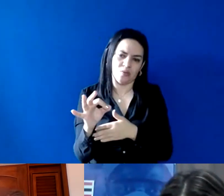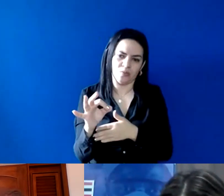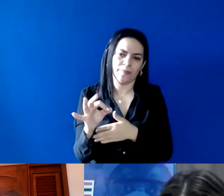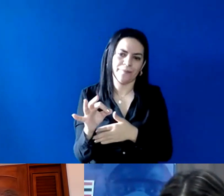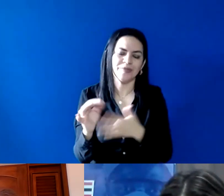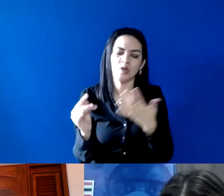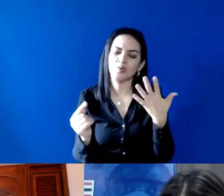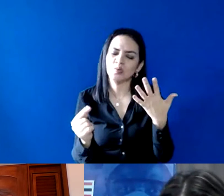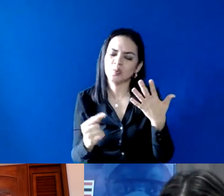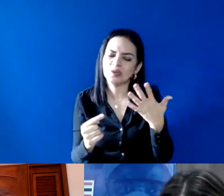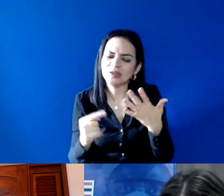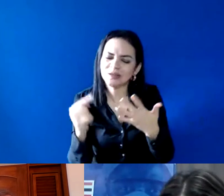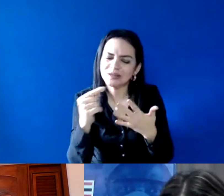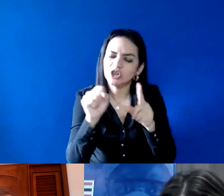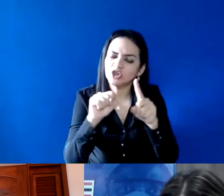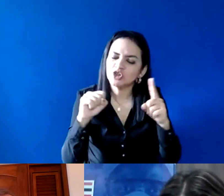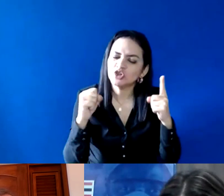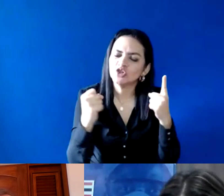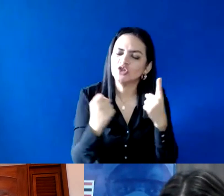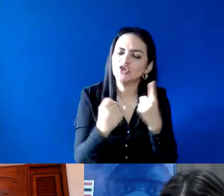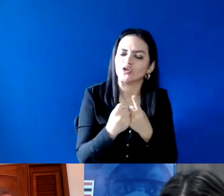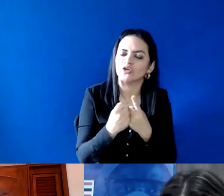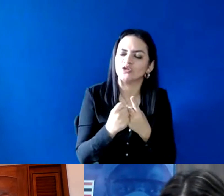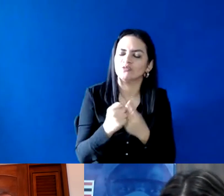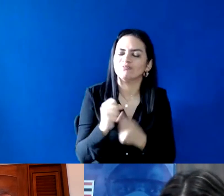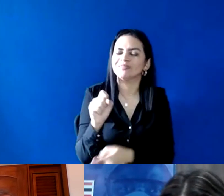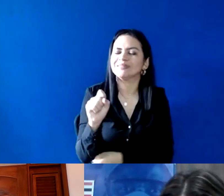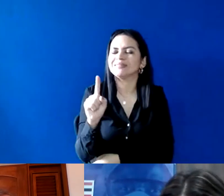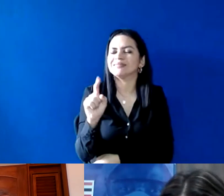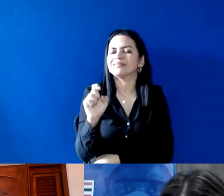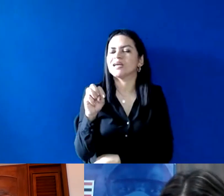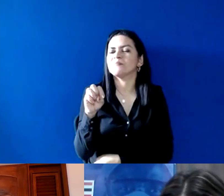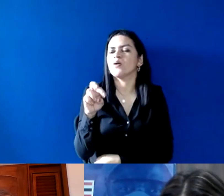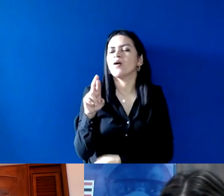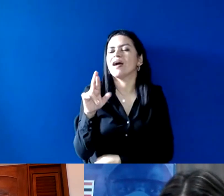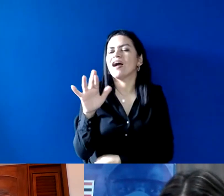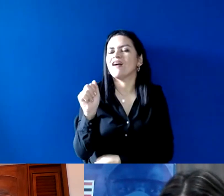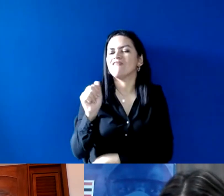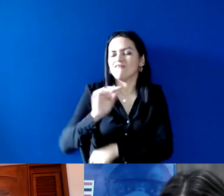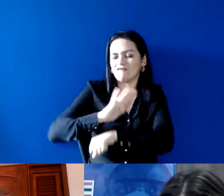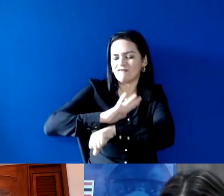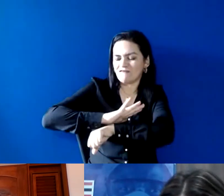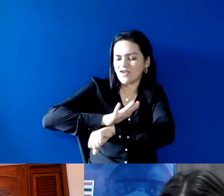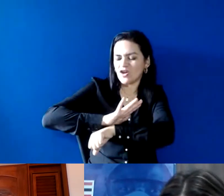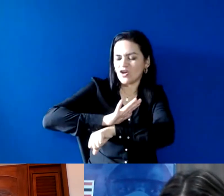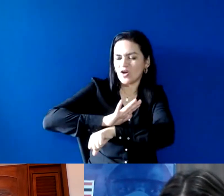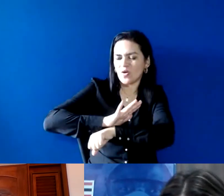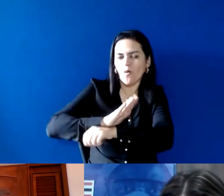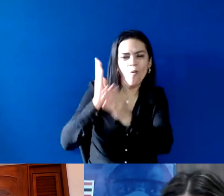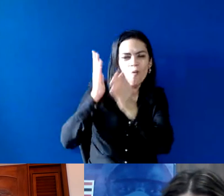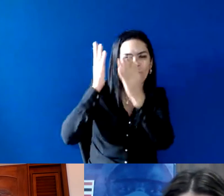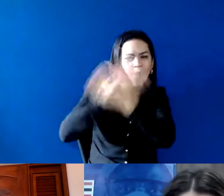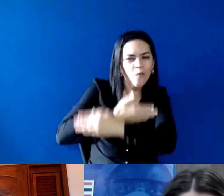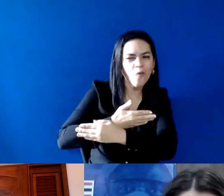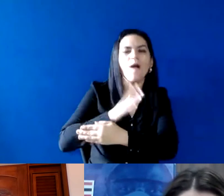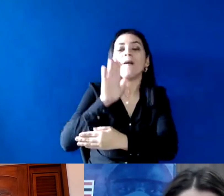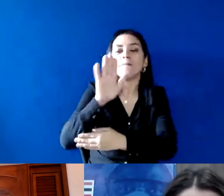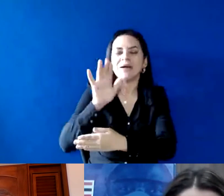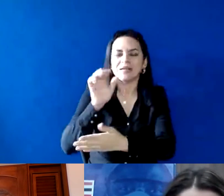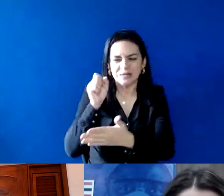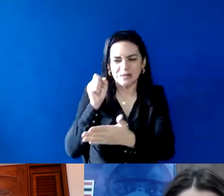aspectos sociodemográficos e do racismo, ainda institucional, velado, mas que impacta na forma como